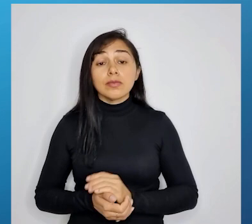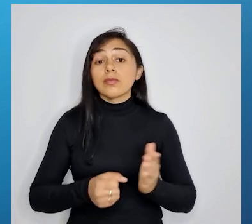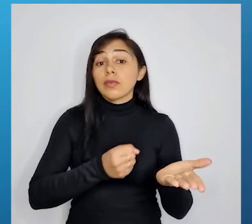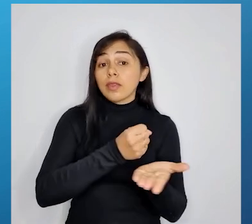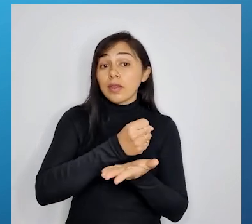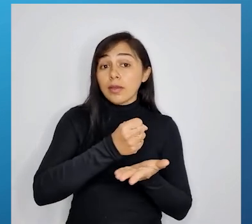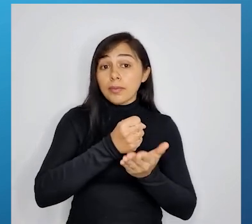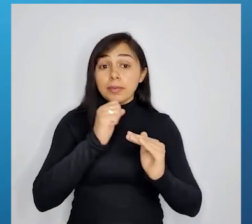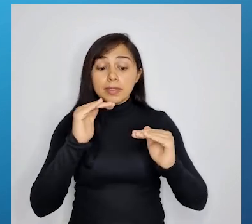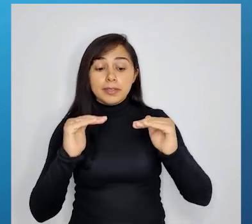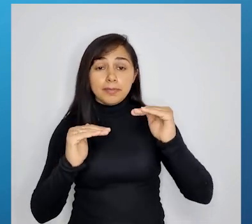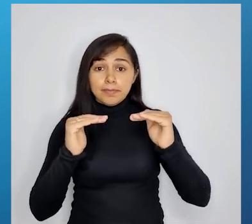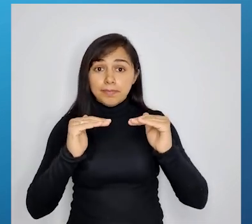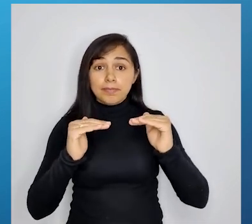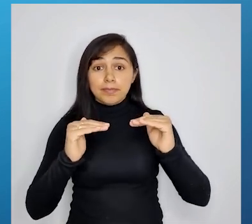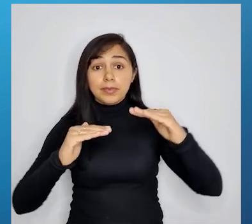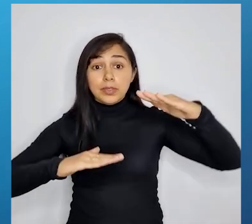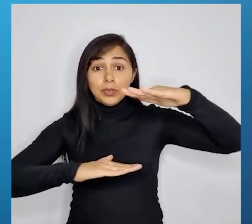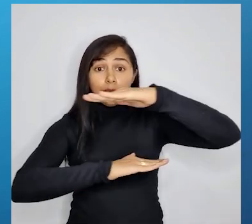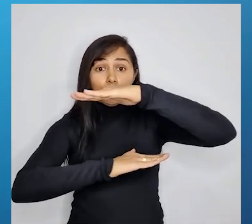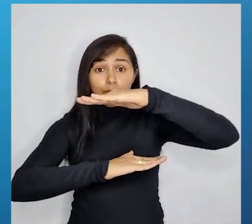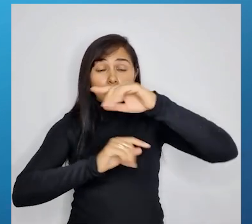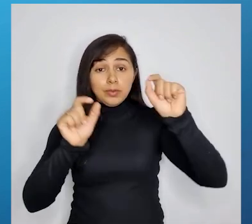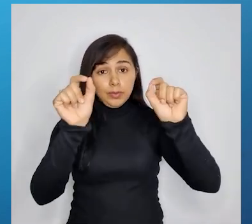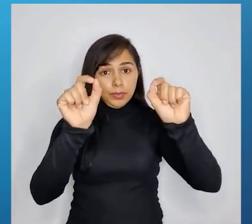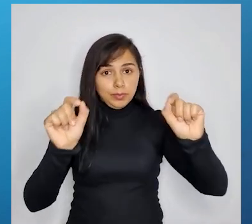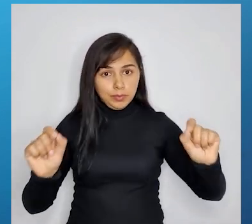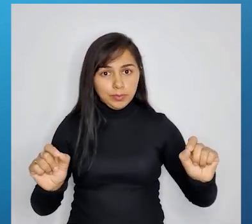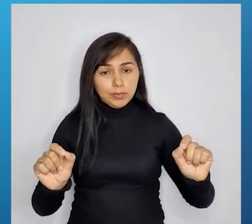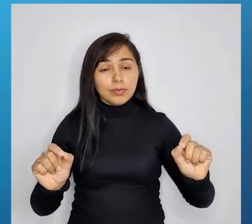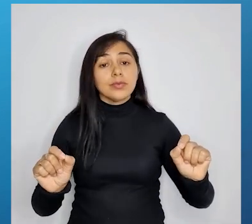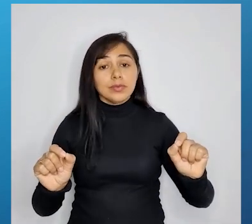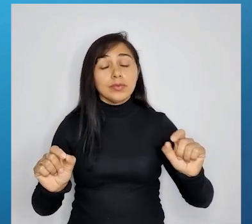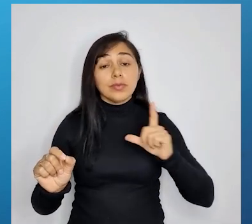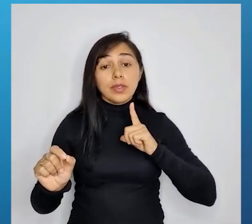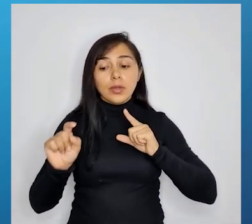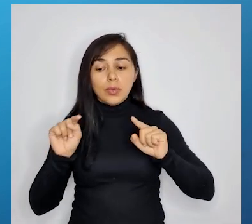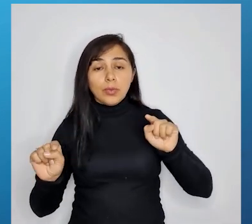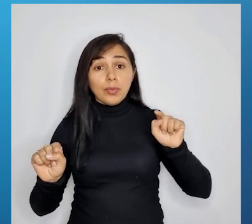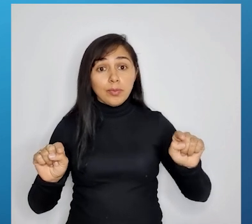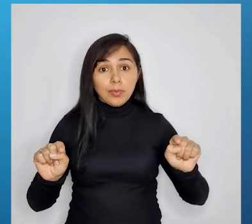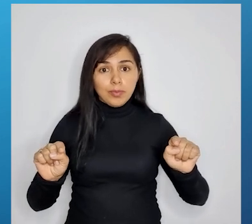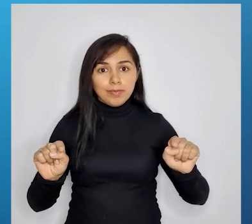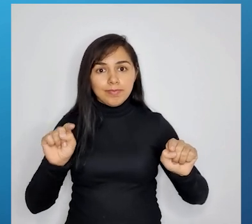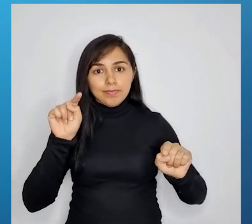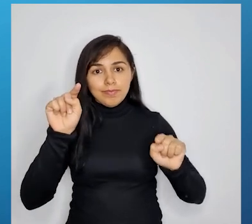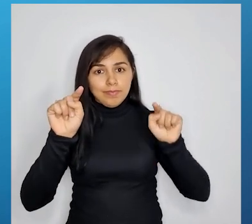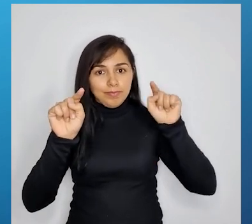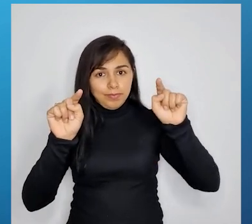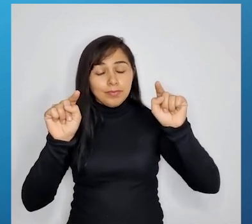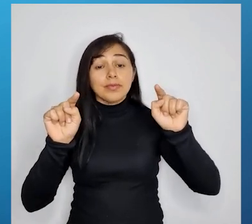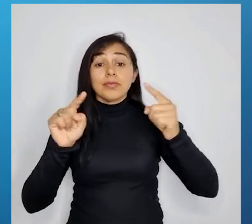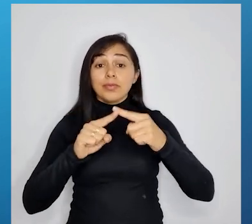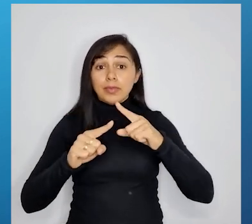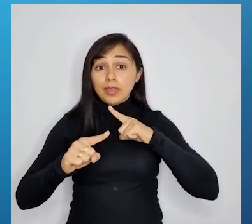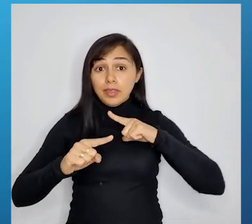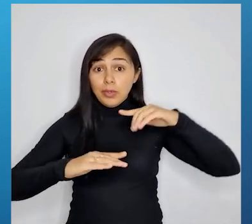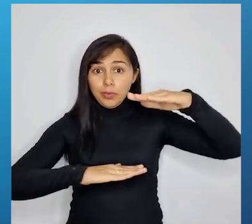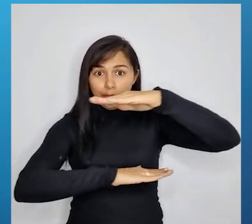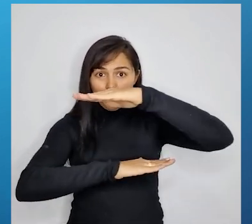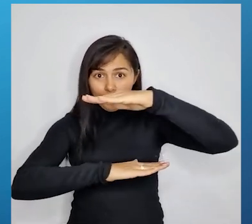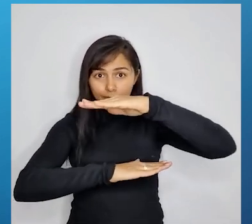média de um trapézio. Os segmentos cujas extremidades são os pontos médios dos lados não paralelos, né? Lembrando aqui, ó, os lados